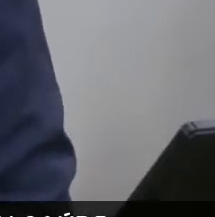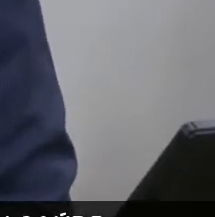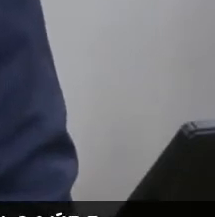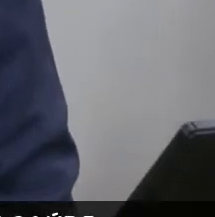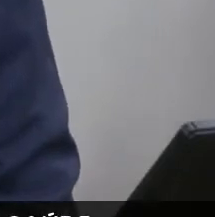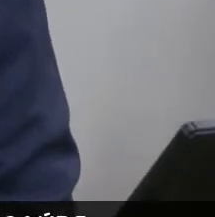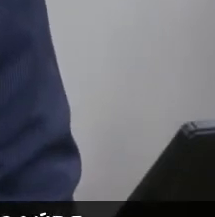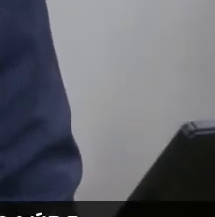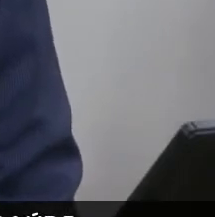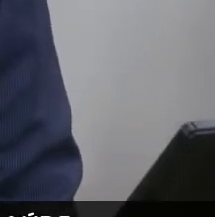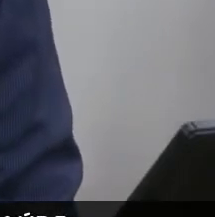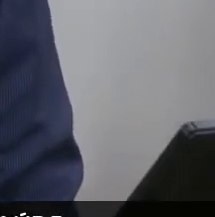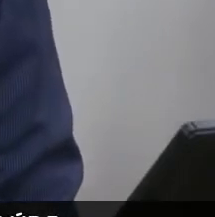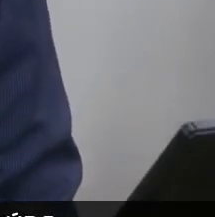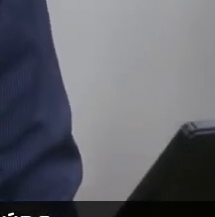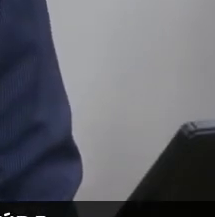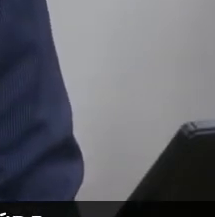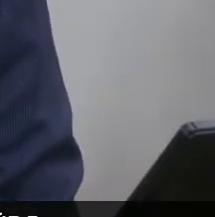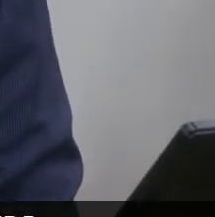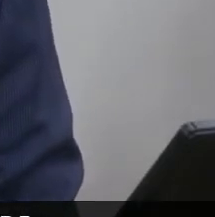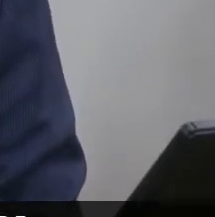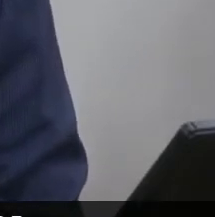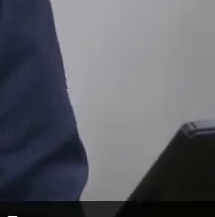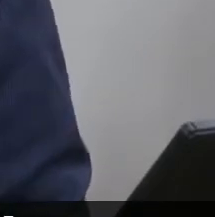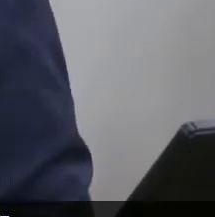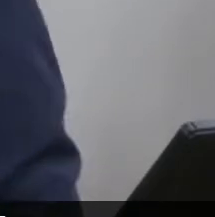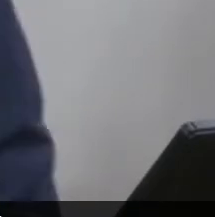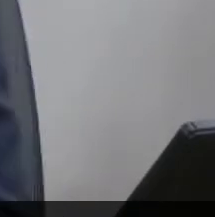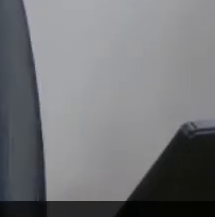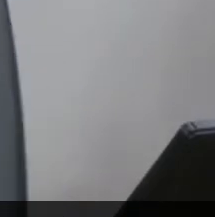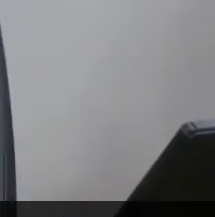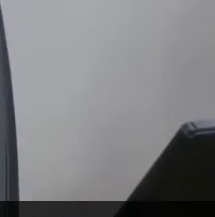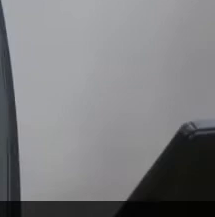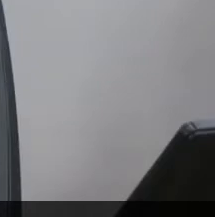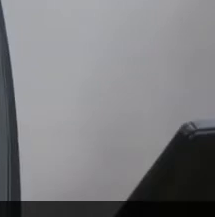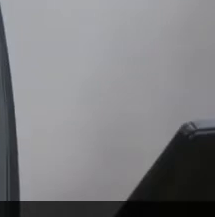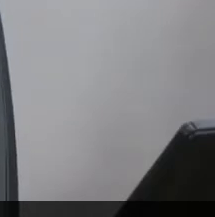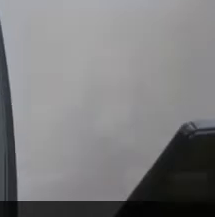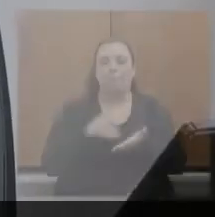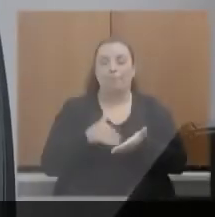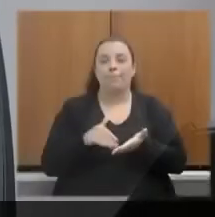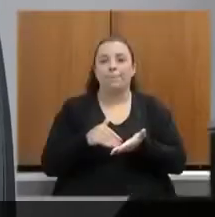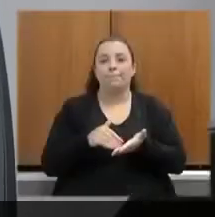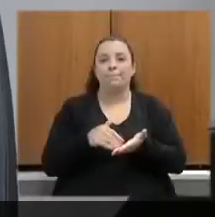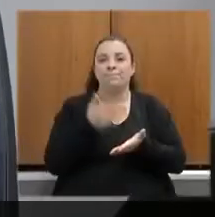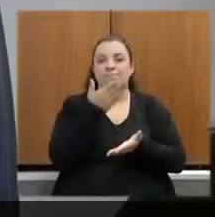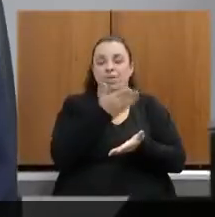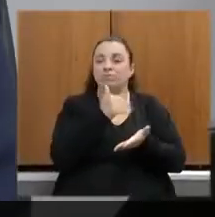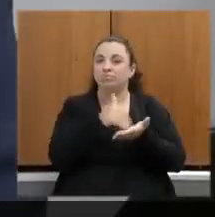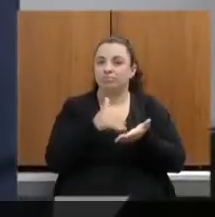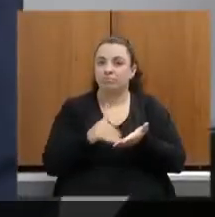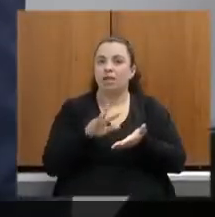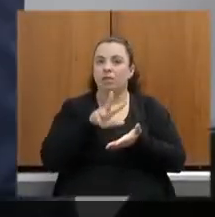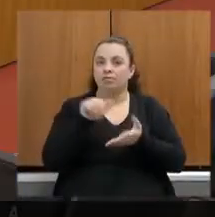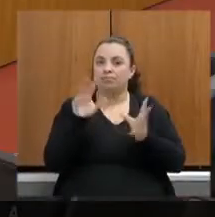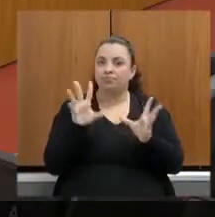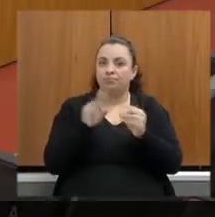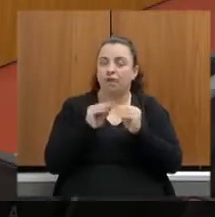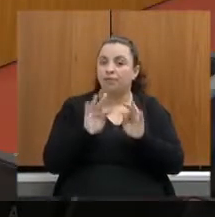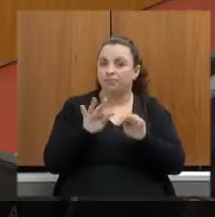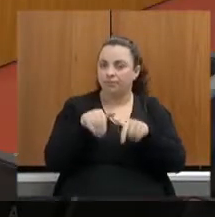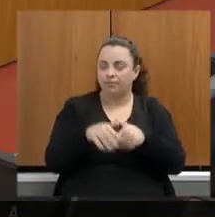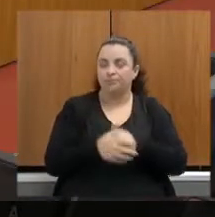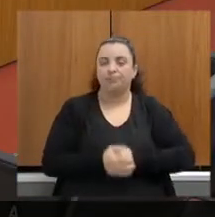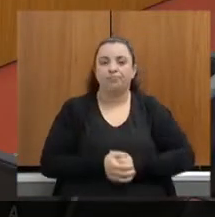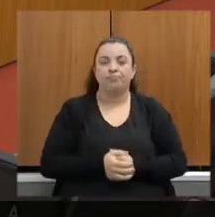finais em seguida nós vamos fazer o encerramento da reunião Obrigado Presidente tão dizer primeiro que